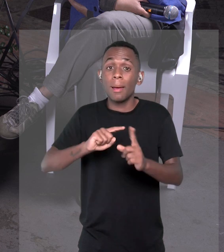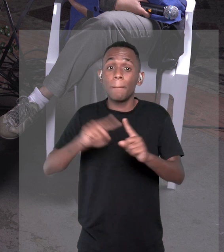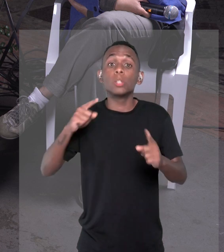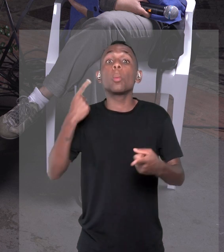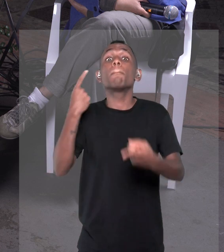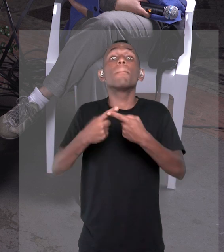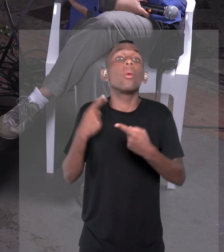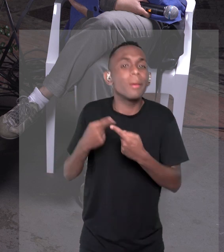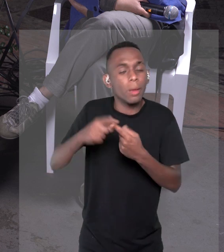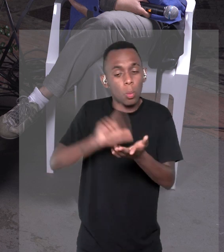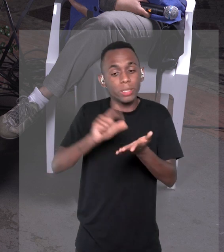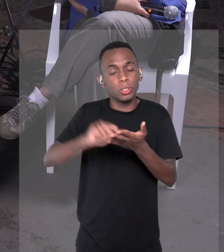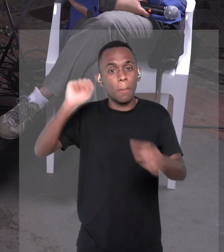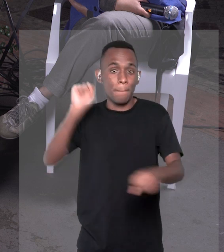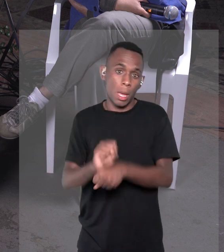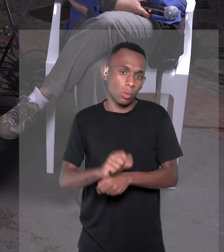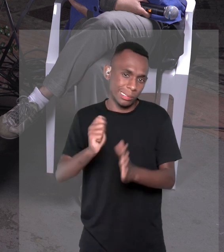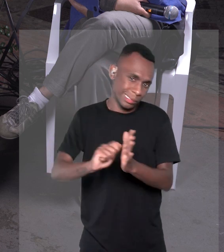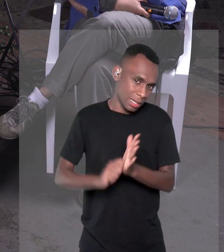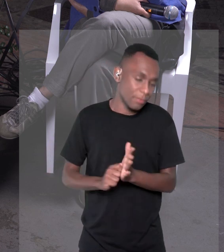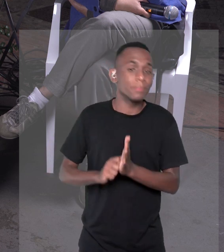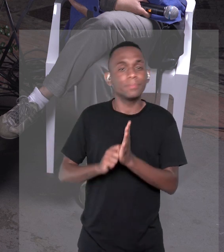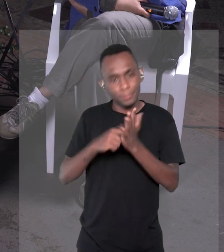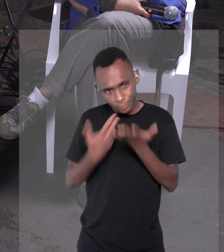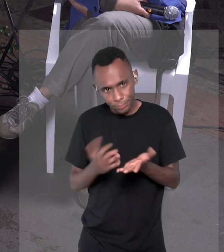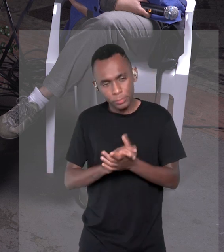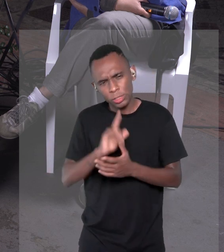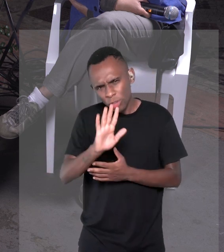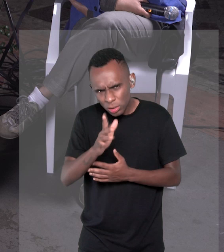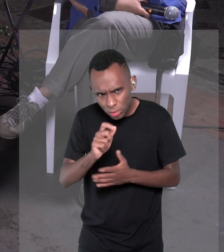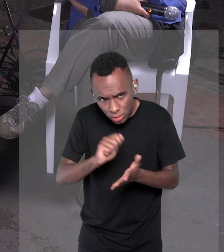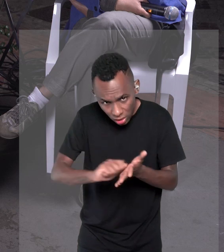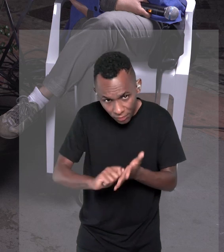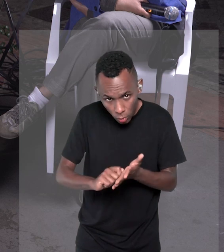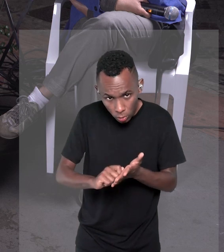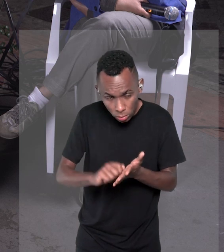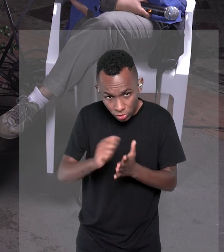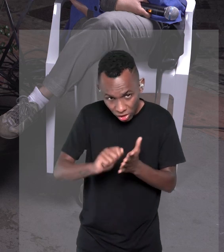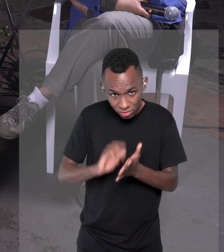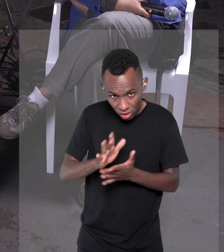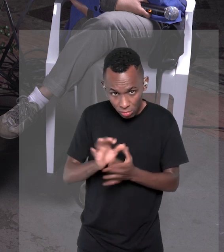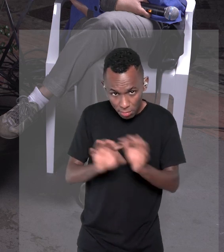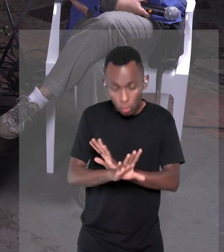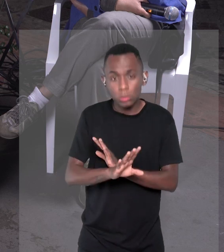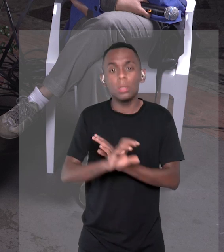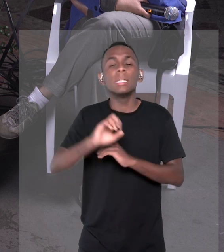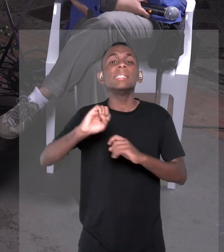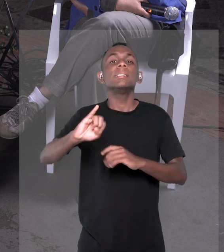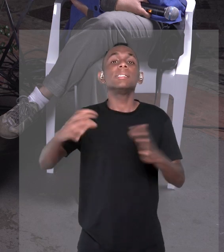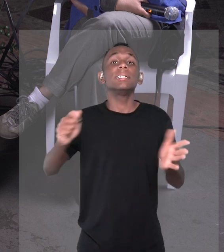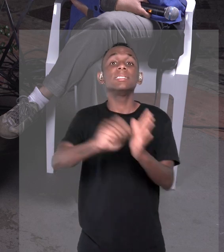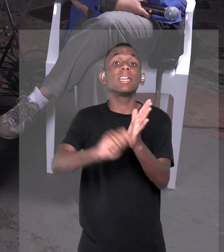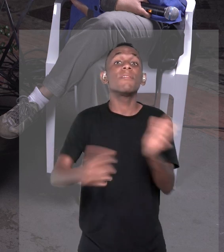artigo foi interrompido, não é? E o motivo que o artigo foi interrompido e o que pode decorrer. Se é que